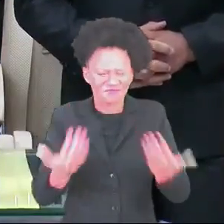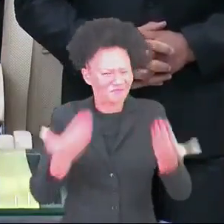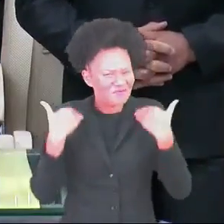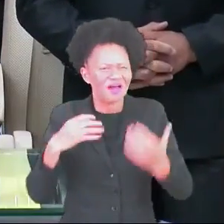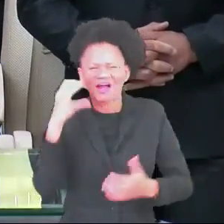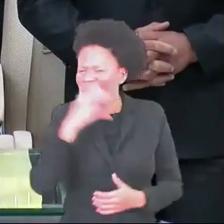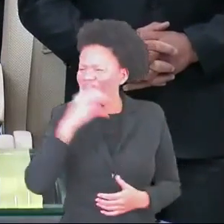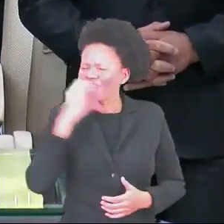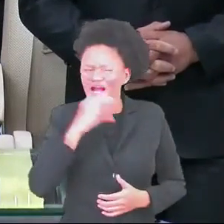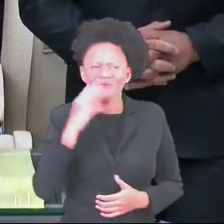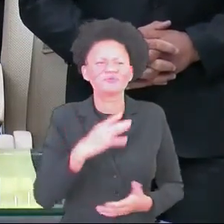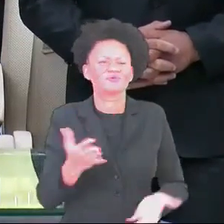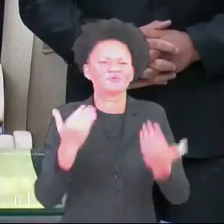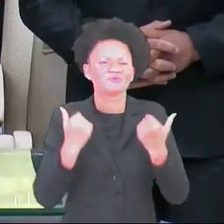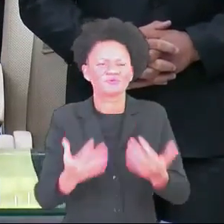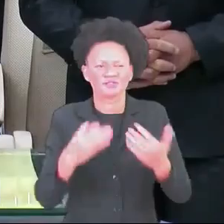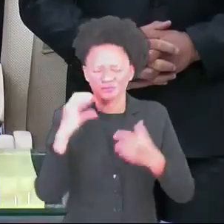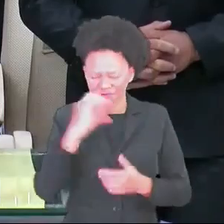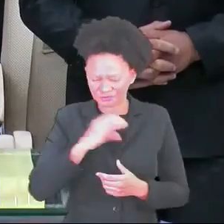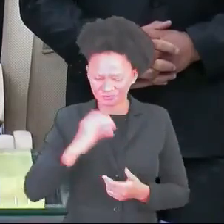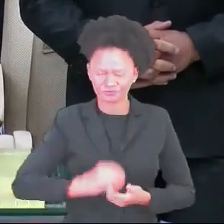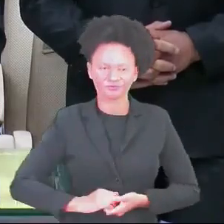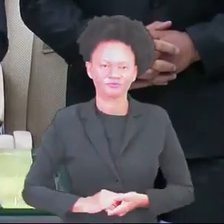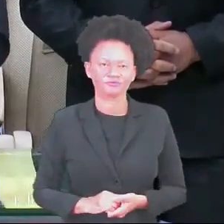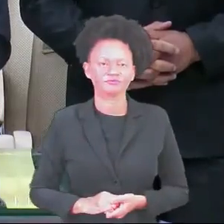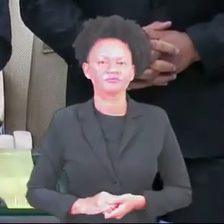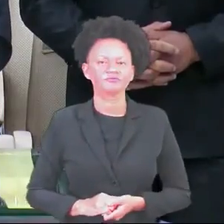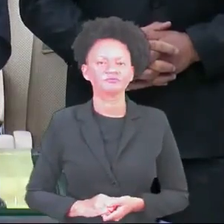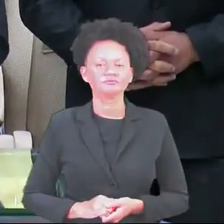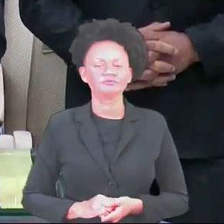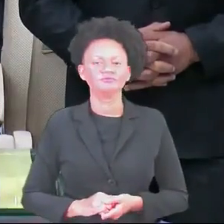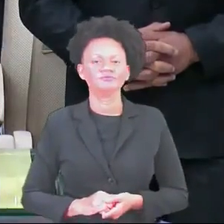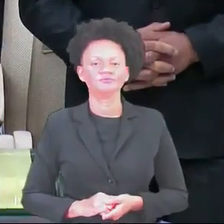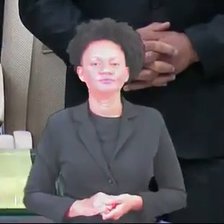venha rápido, venha rápido.